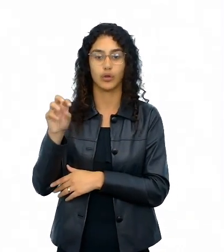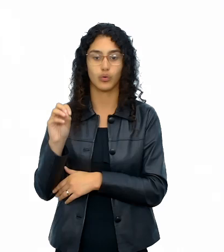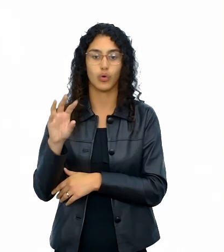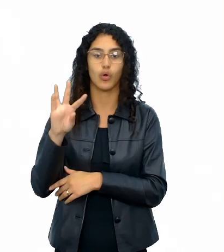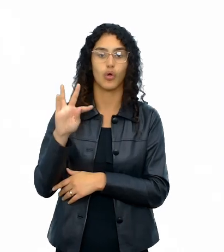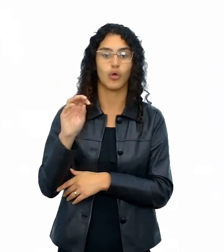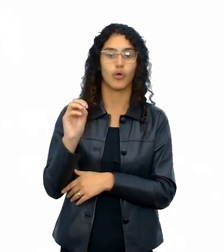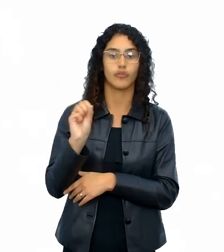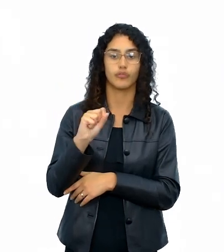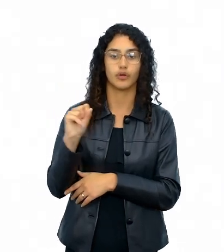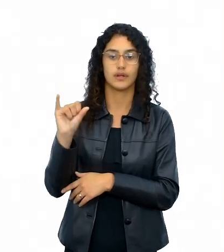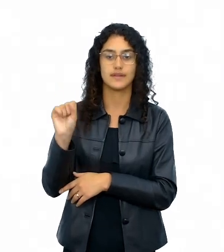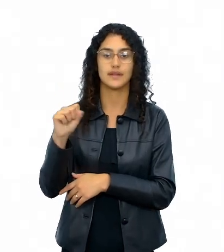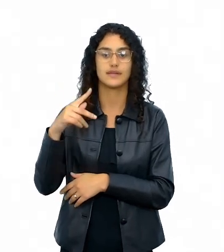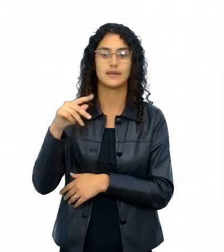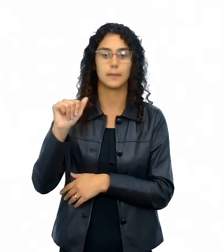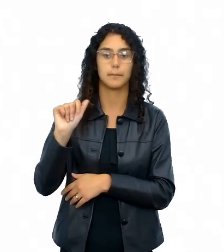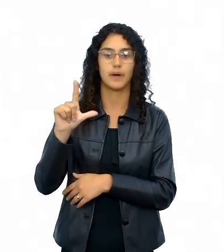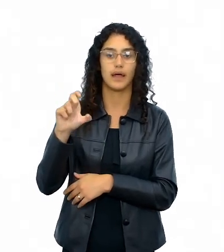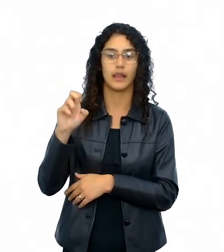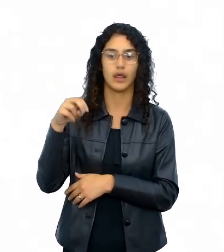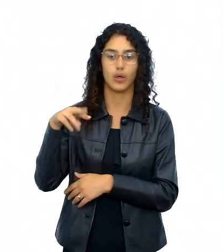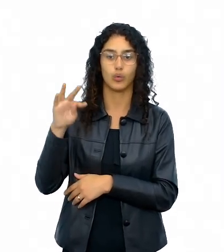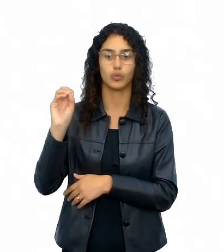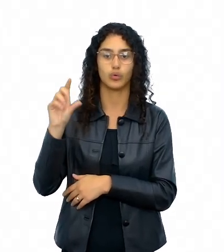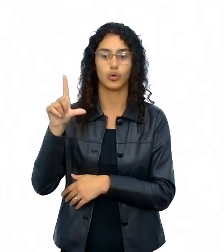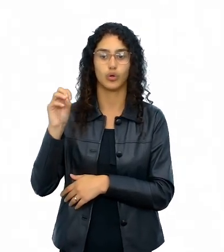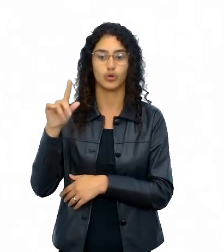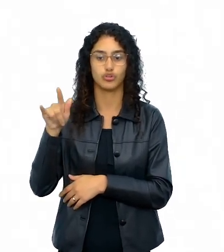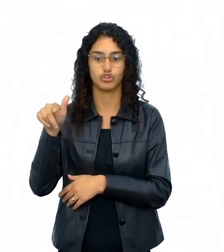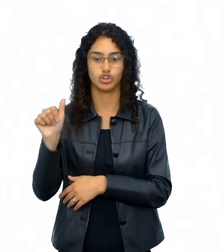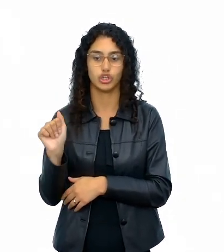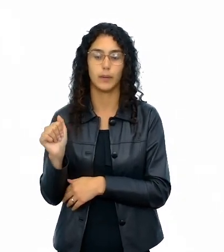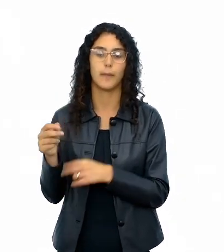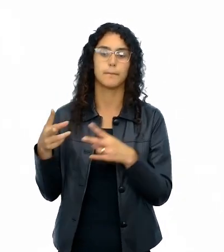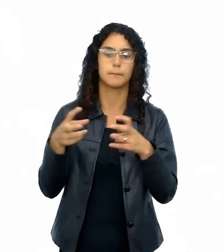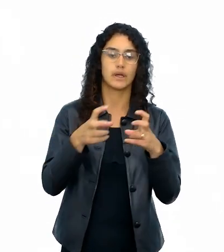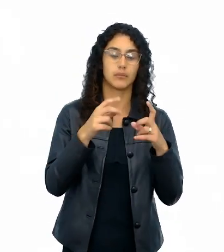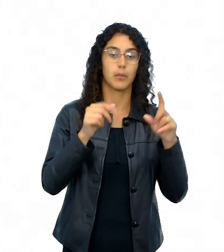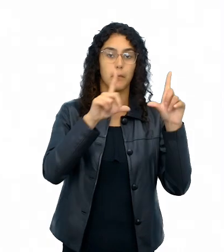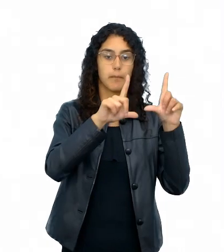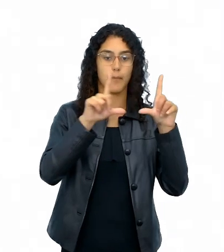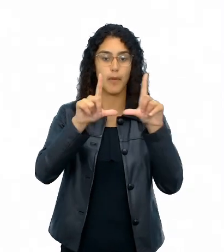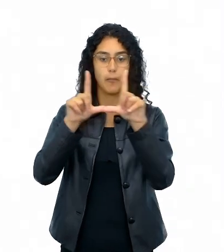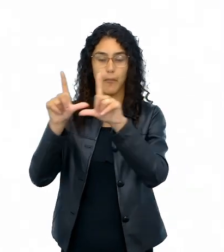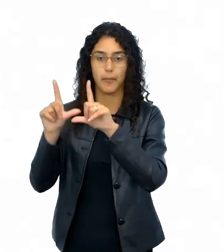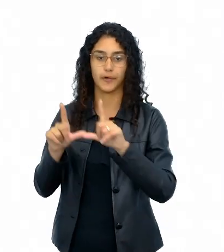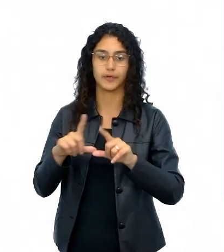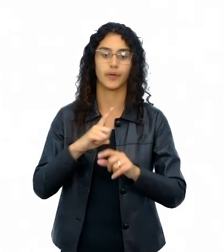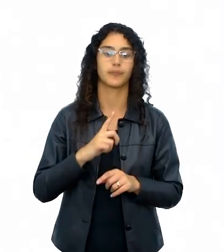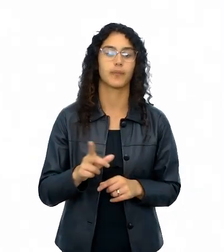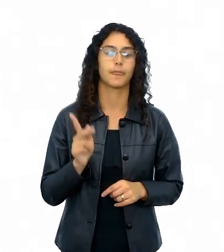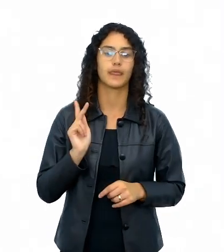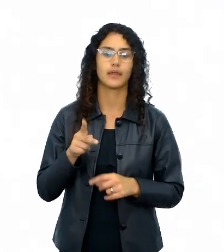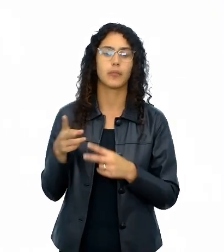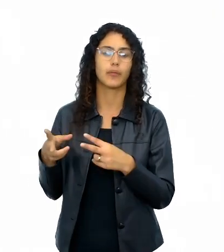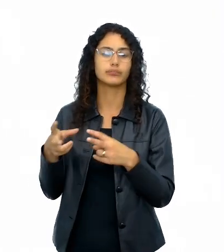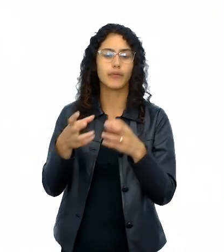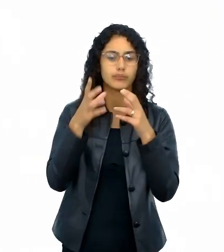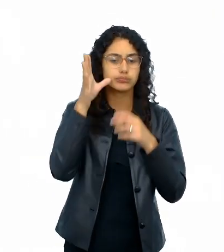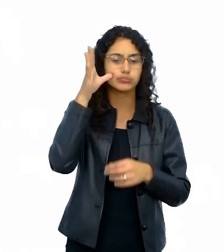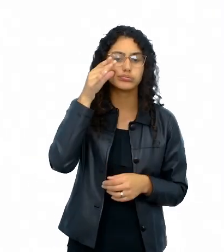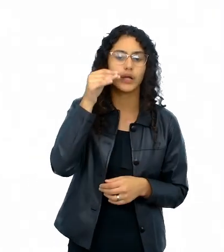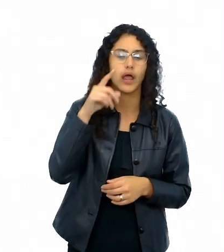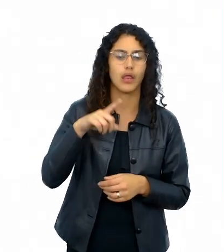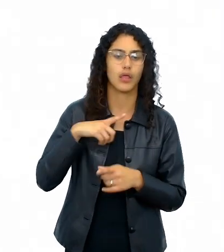e paleontologia, né? A gente pode perceber aí pelas imagens, os fósseis sempre atraem a